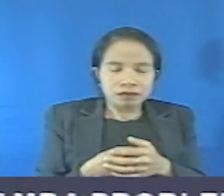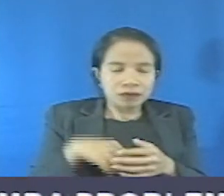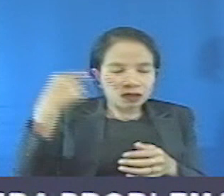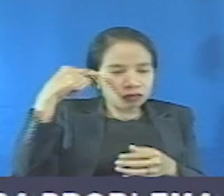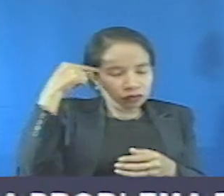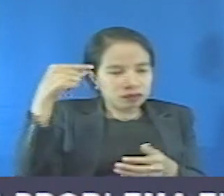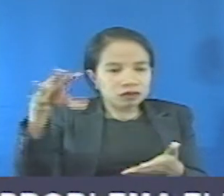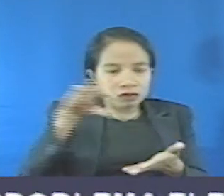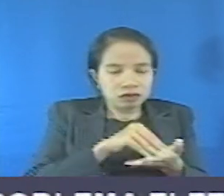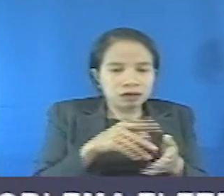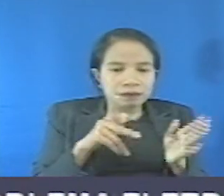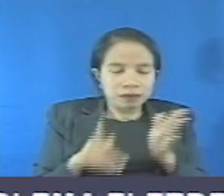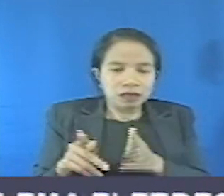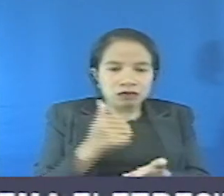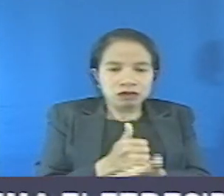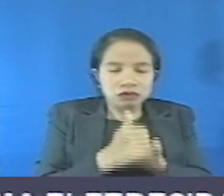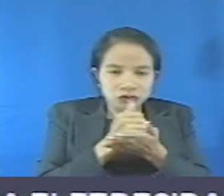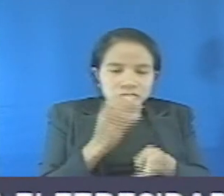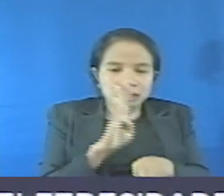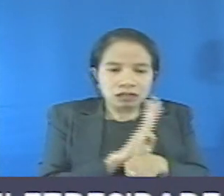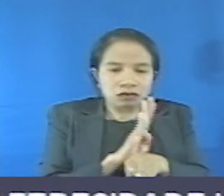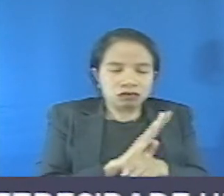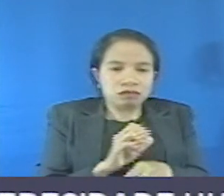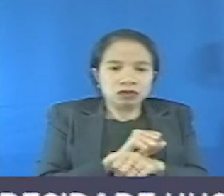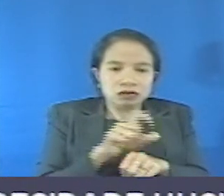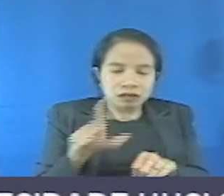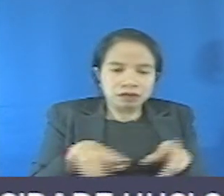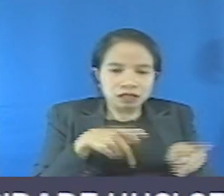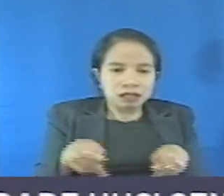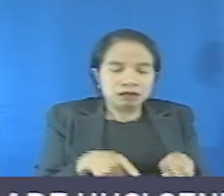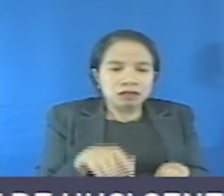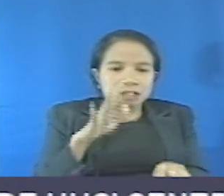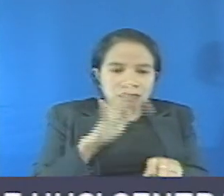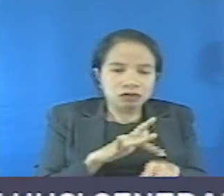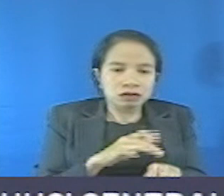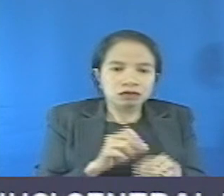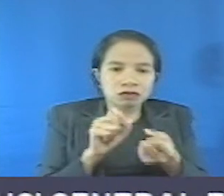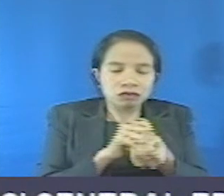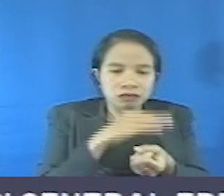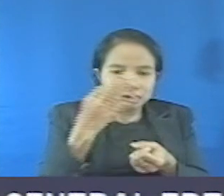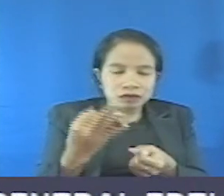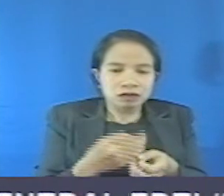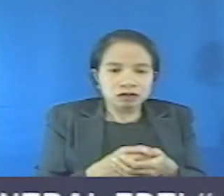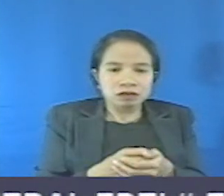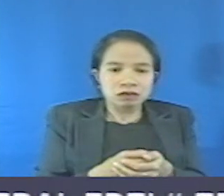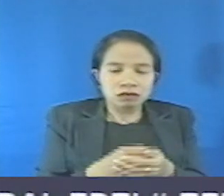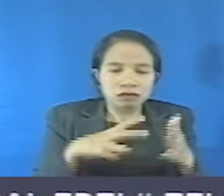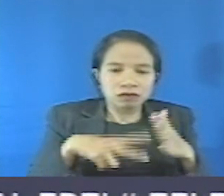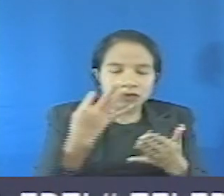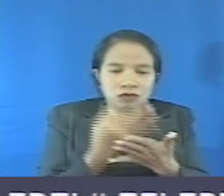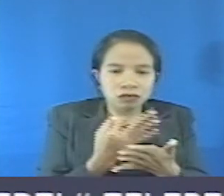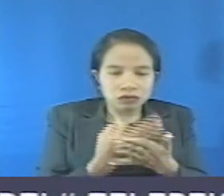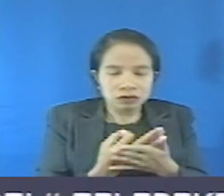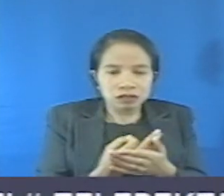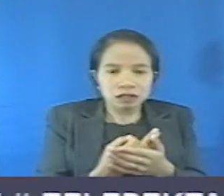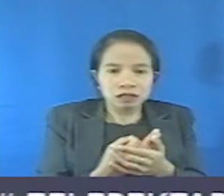Governo prevê um plano apoio humanitário, econômico e no social para cidadão nebe afeta russi COVID-19 com valor osan